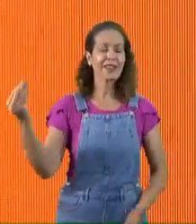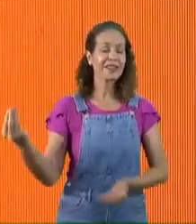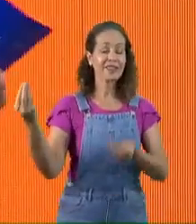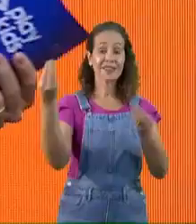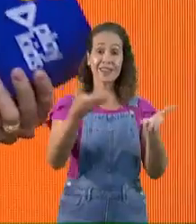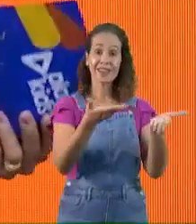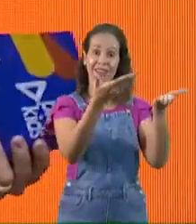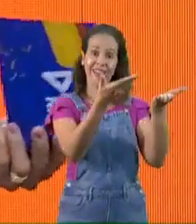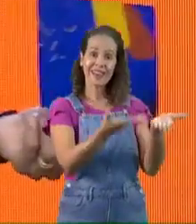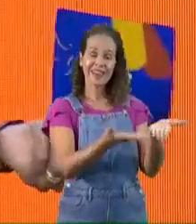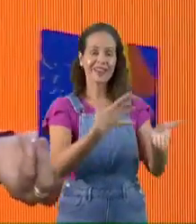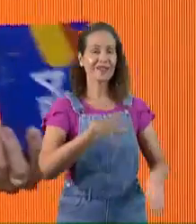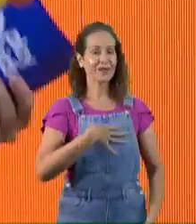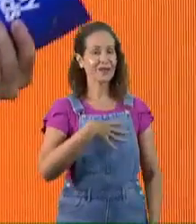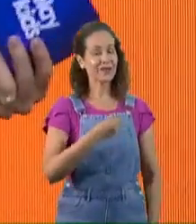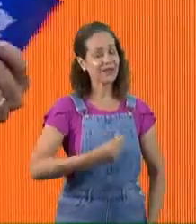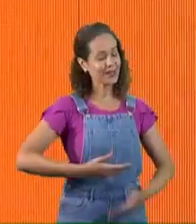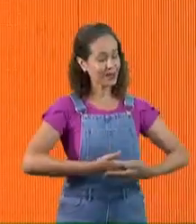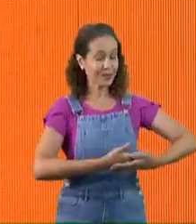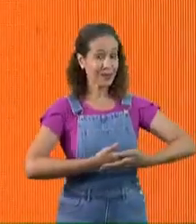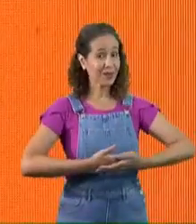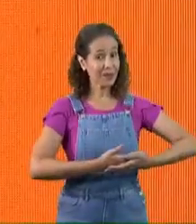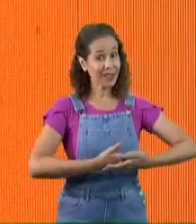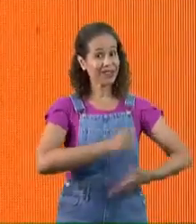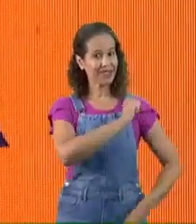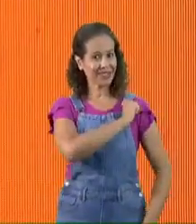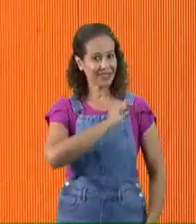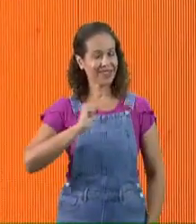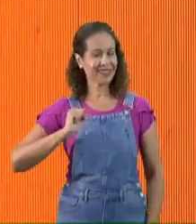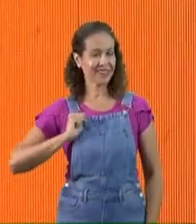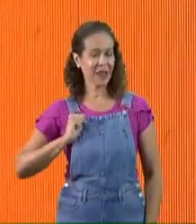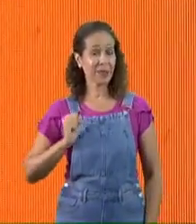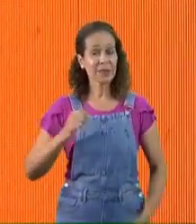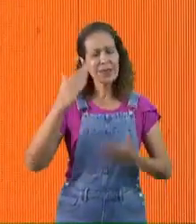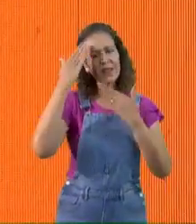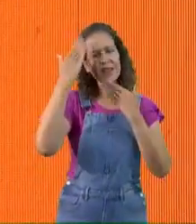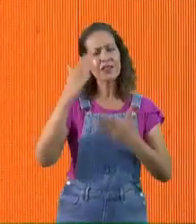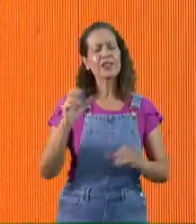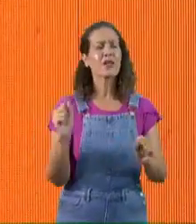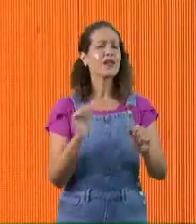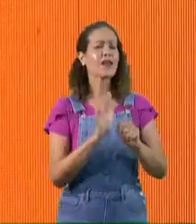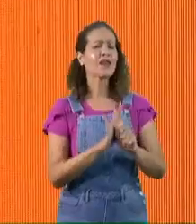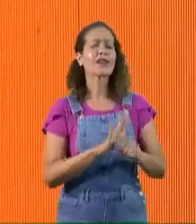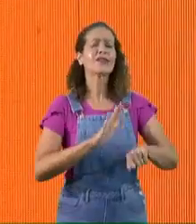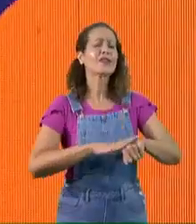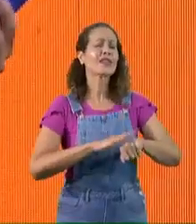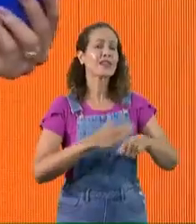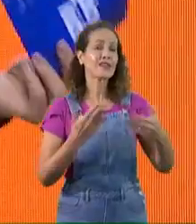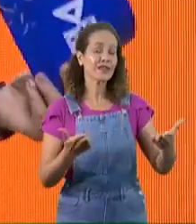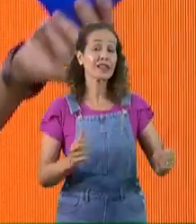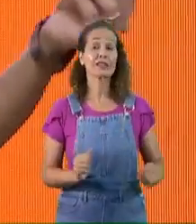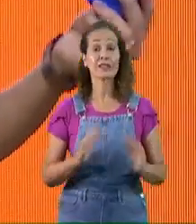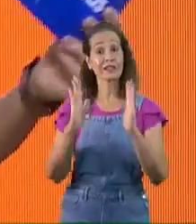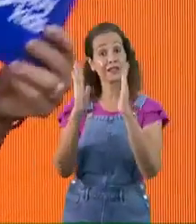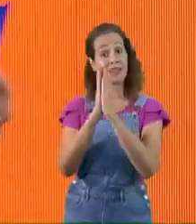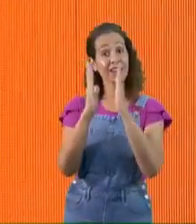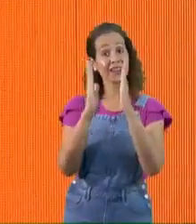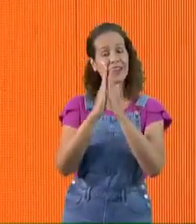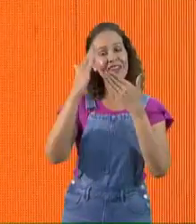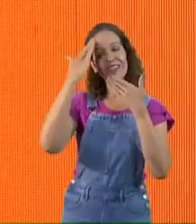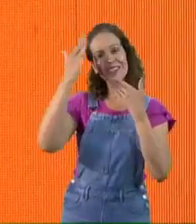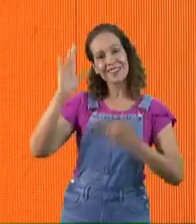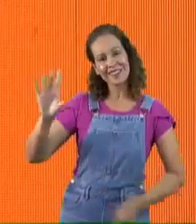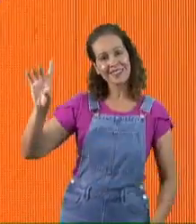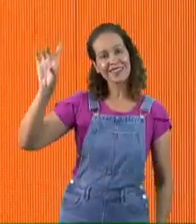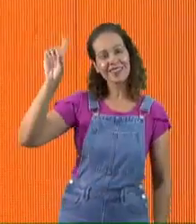concede a Ana, e Ana tem o seu filho, o seu bebê, Samuel. Em gratidão, o que que Ana faz? Ana faz uma oração de